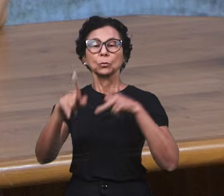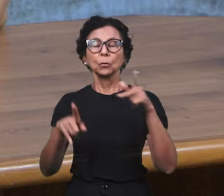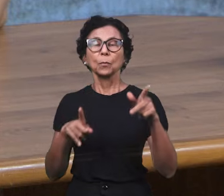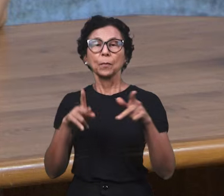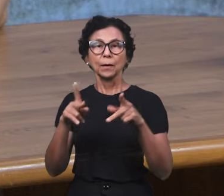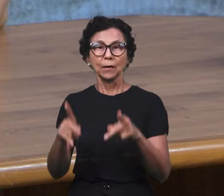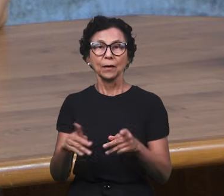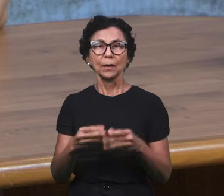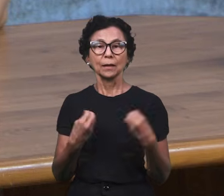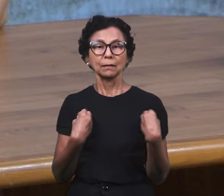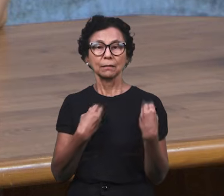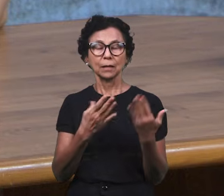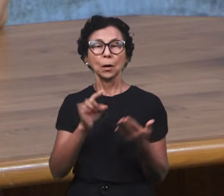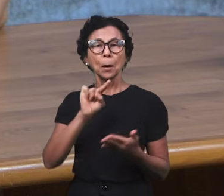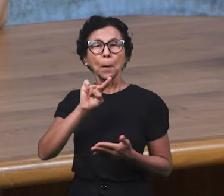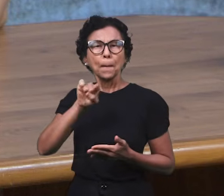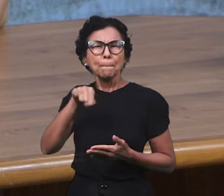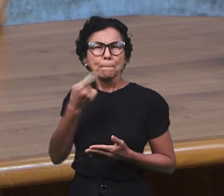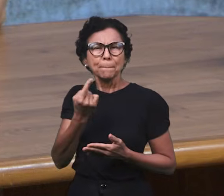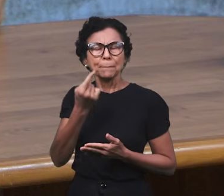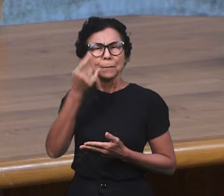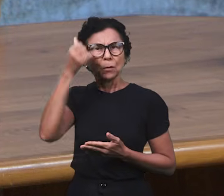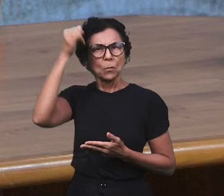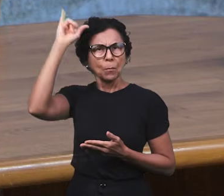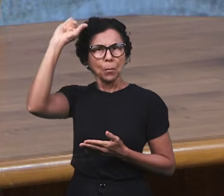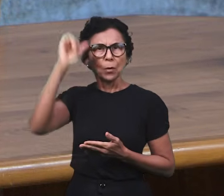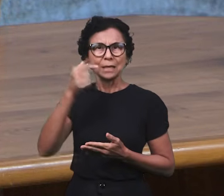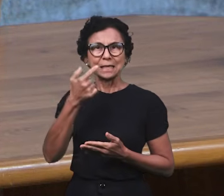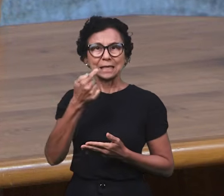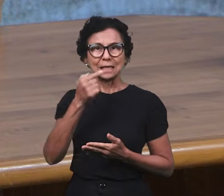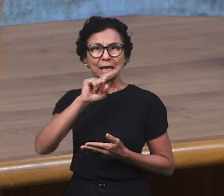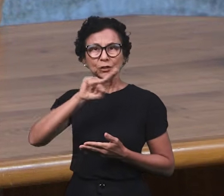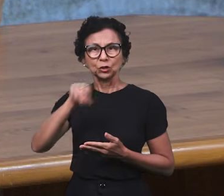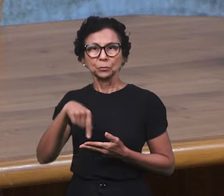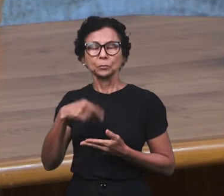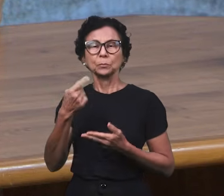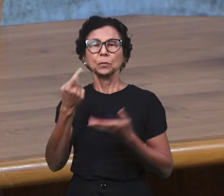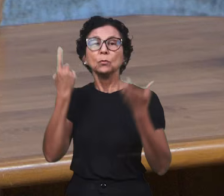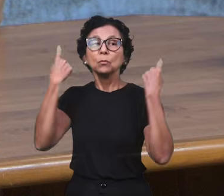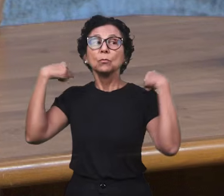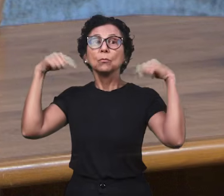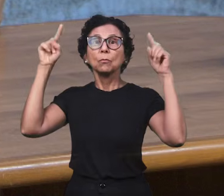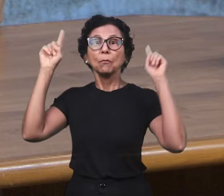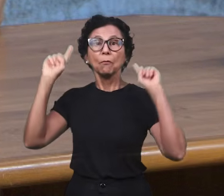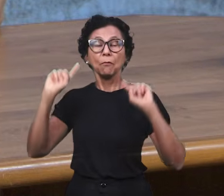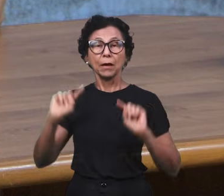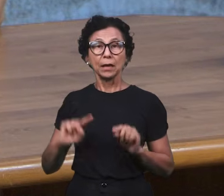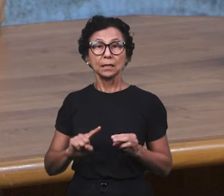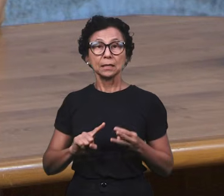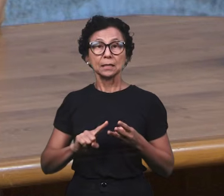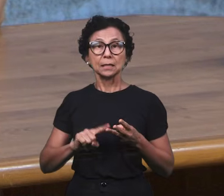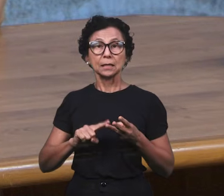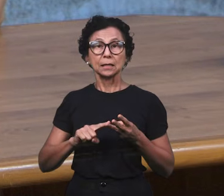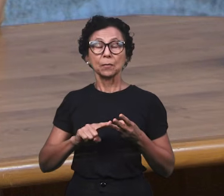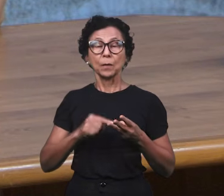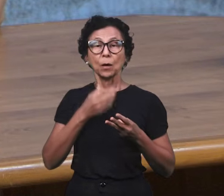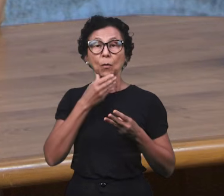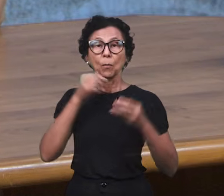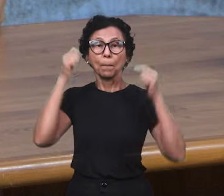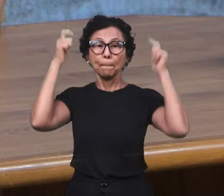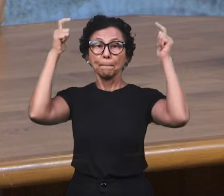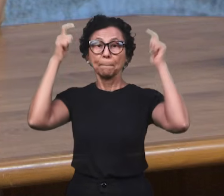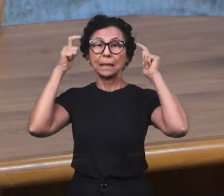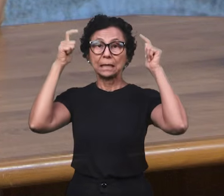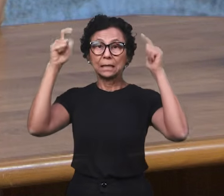1000 novilhos e 7.000 ovelhas. E os príncipes apresentaram à